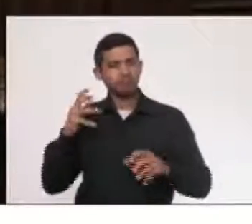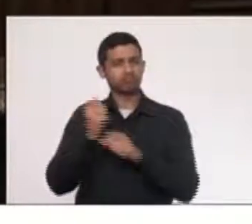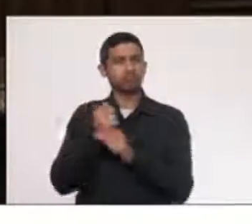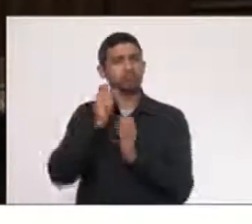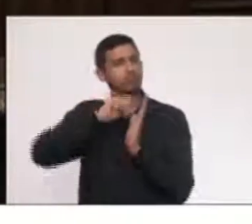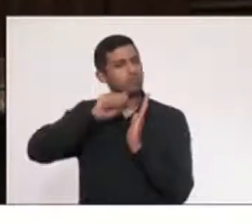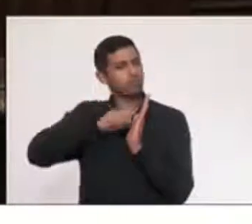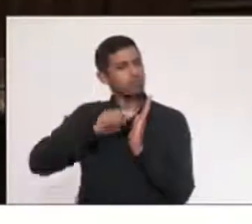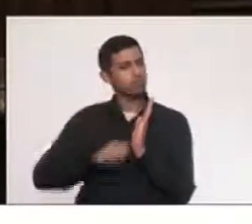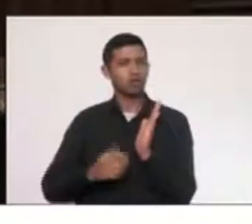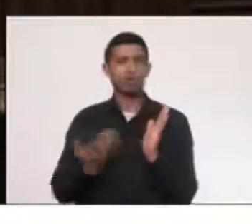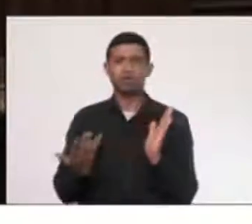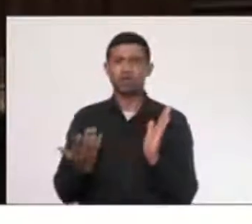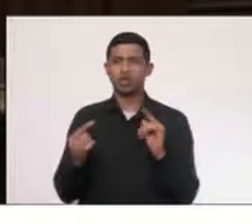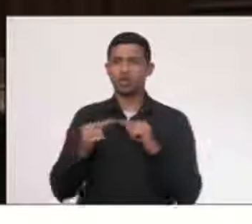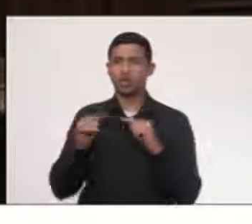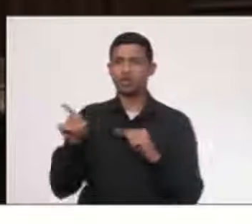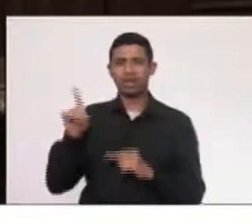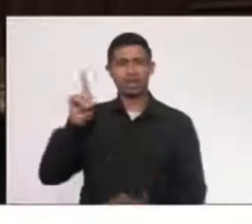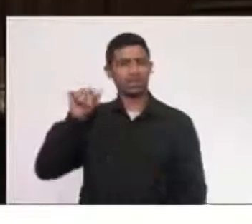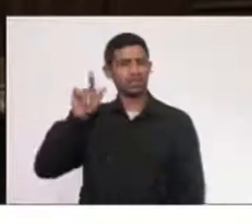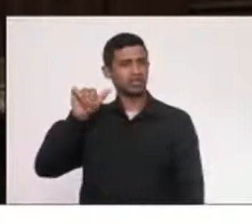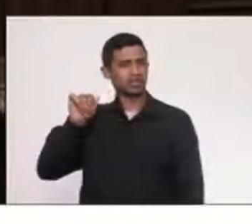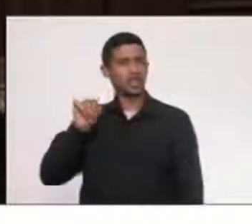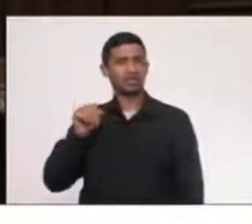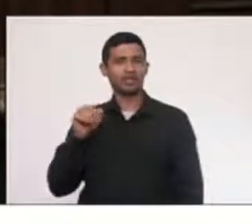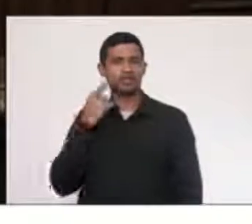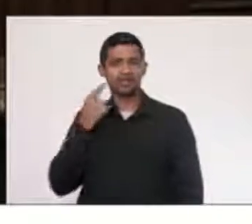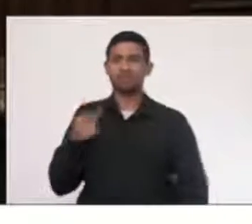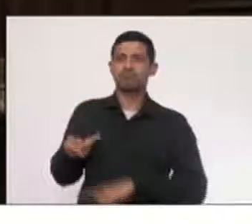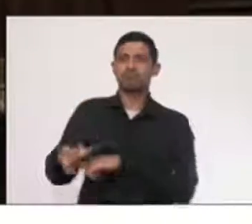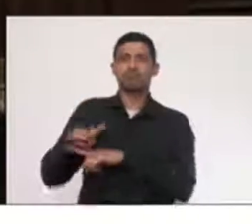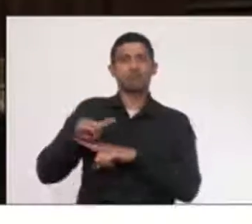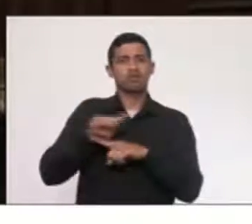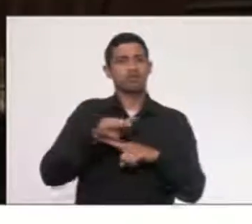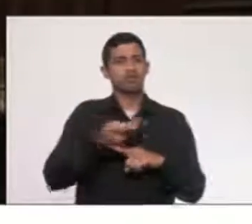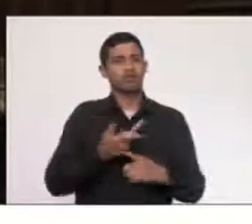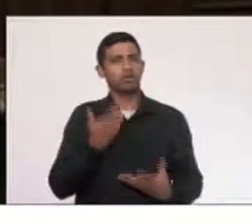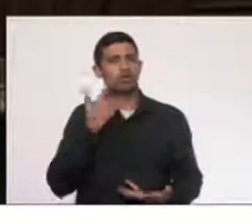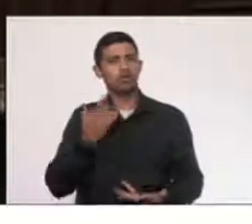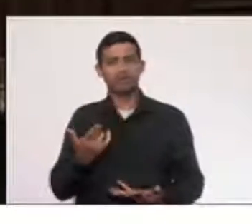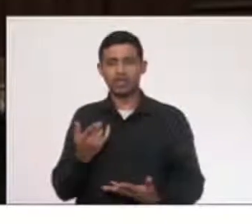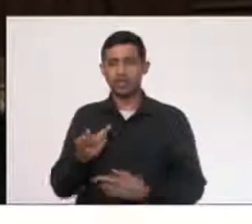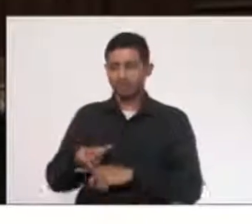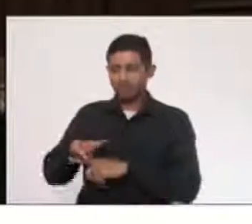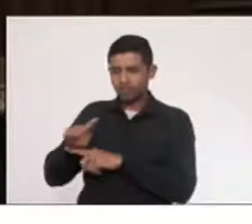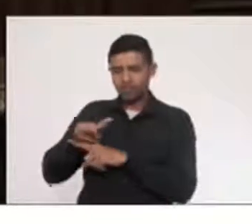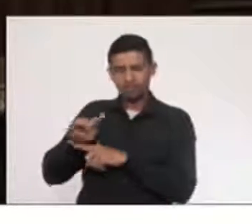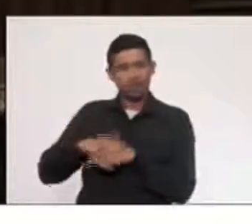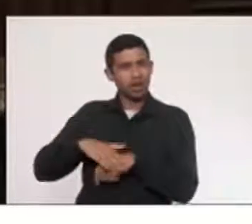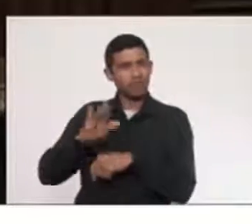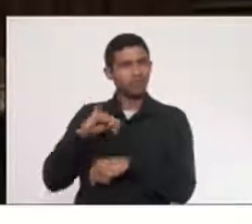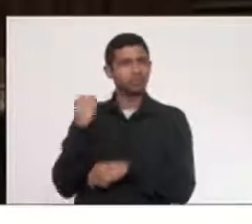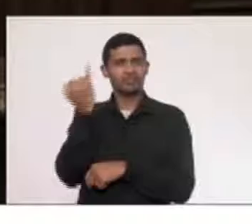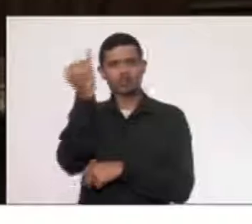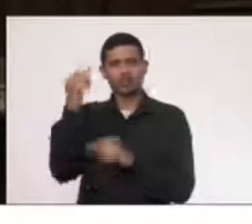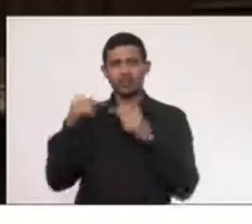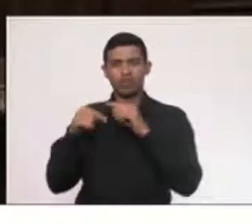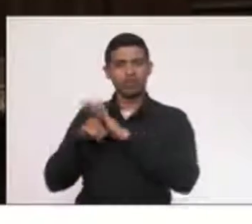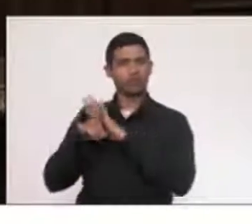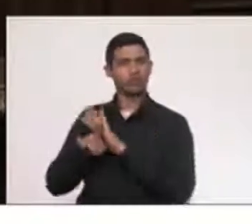dados cotejados pelo censo. O censo é uma das pesquisas mais